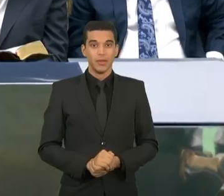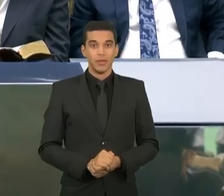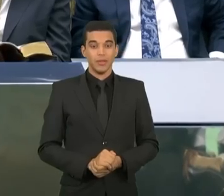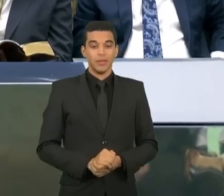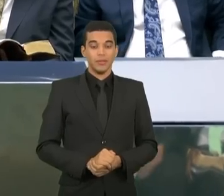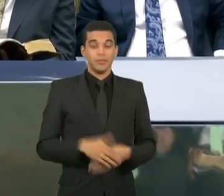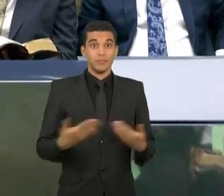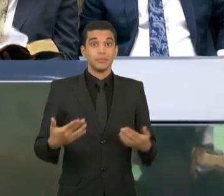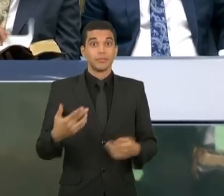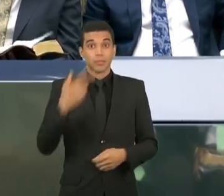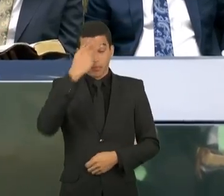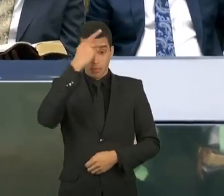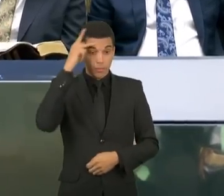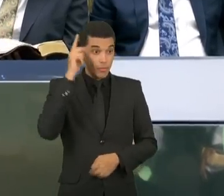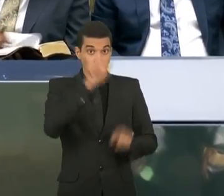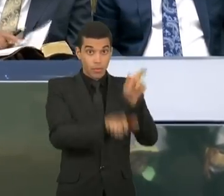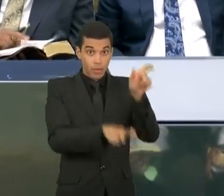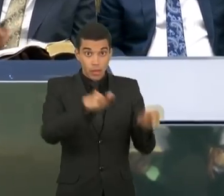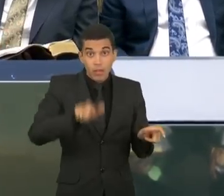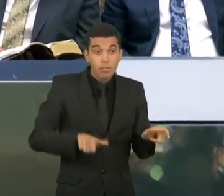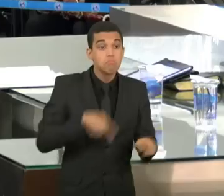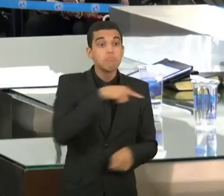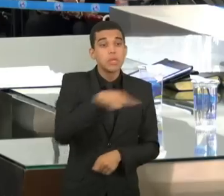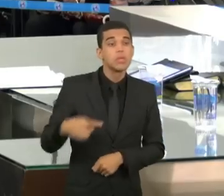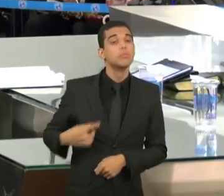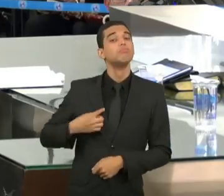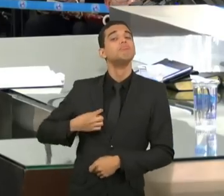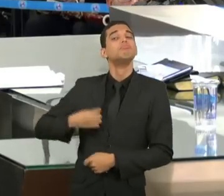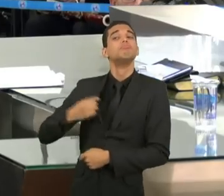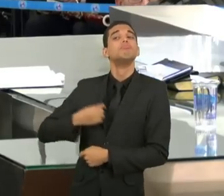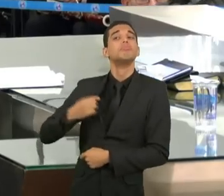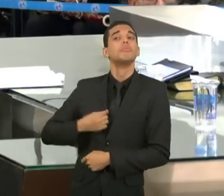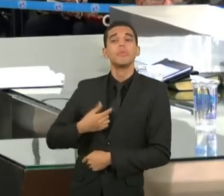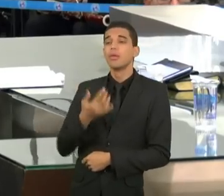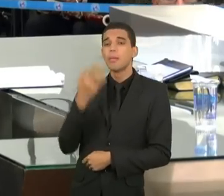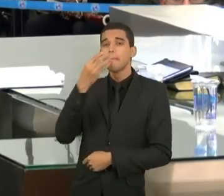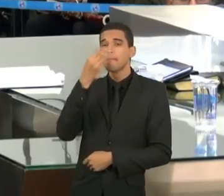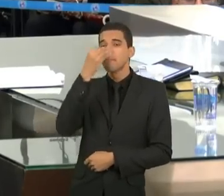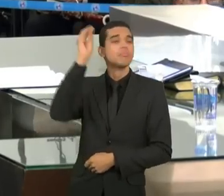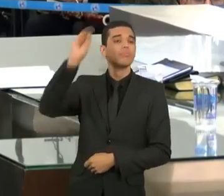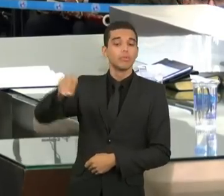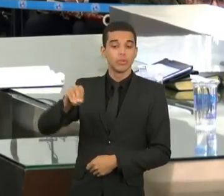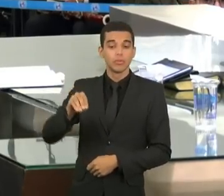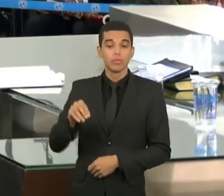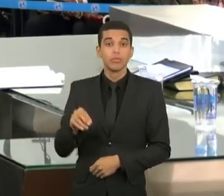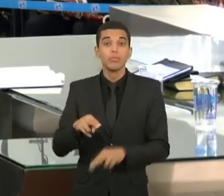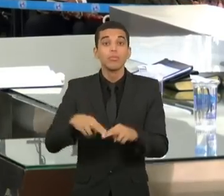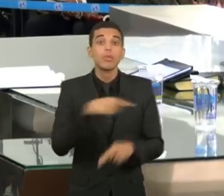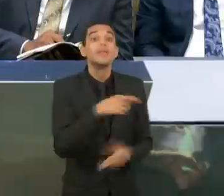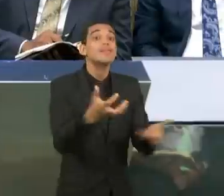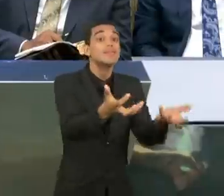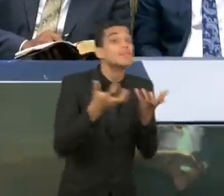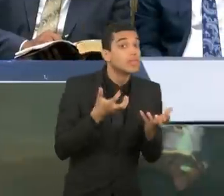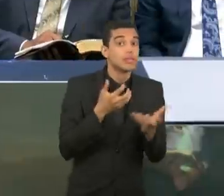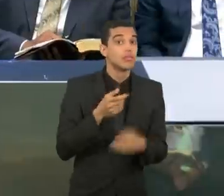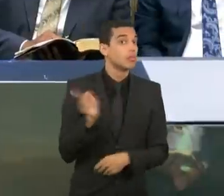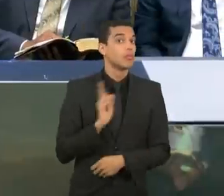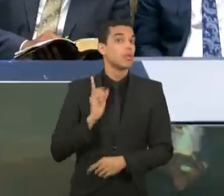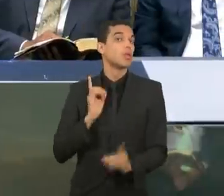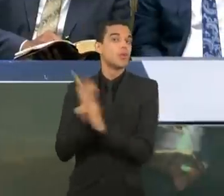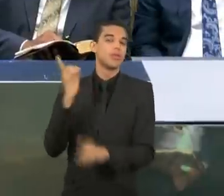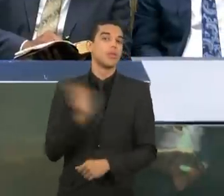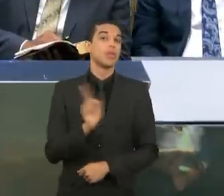eles voluntariamente ignoram. Voluntariamente ignoram. Porque eles querem. Não é porque eles não acham. É porque